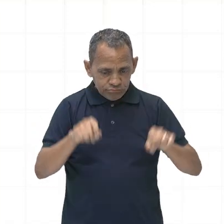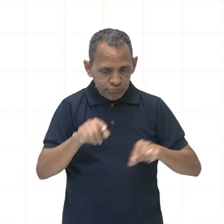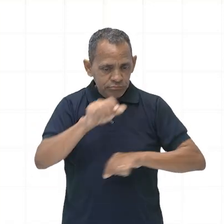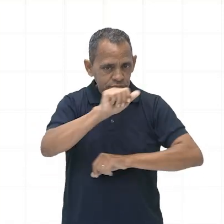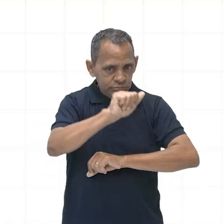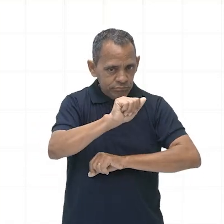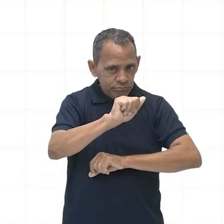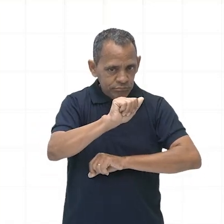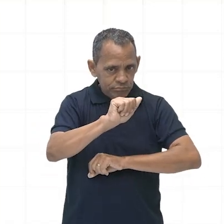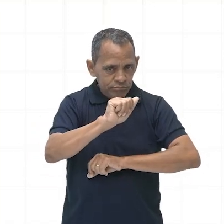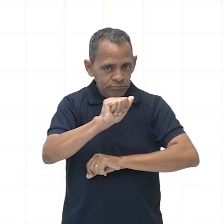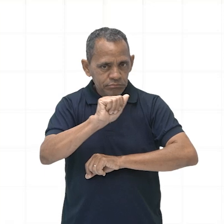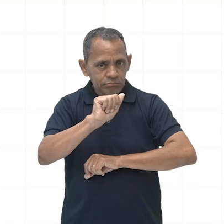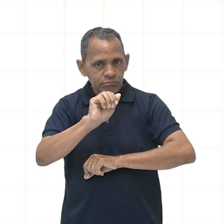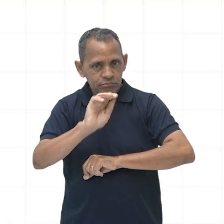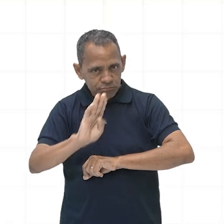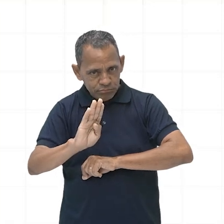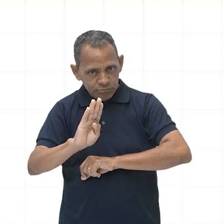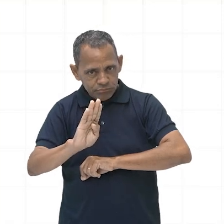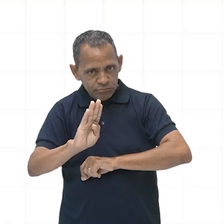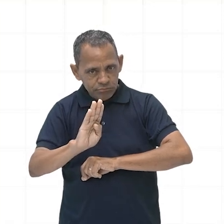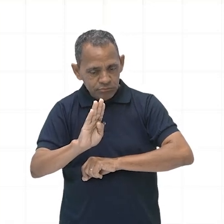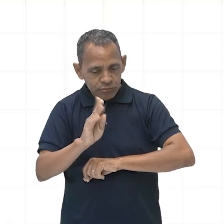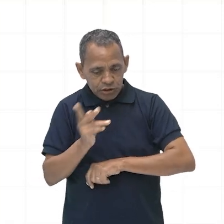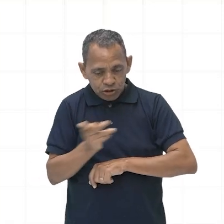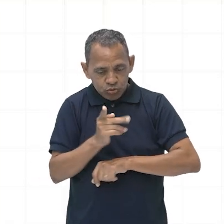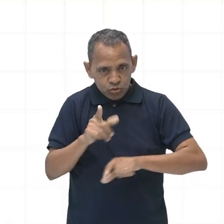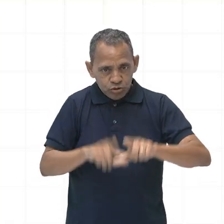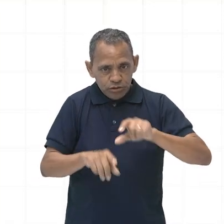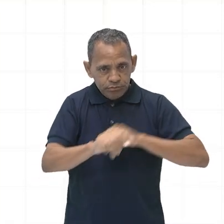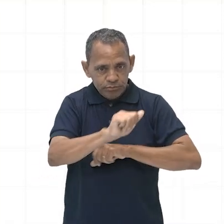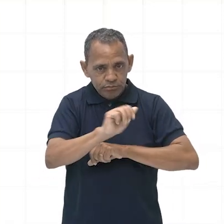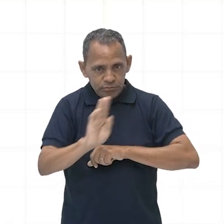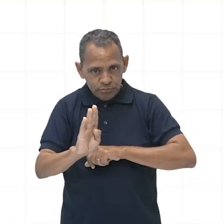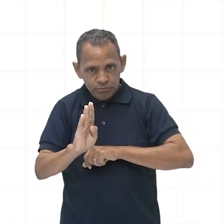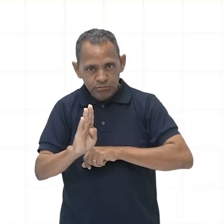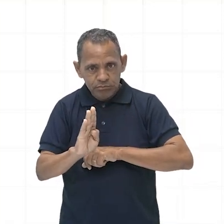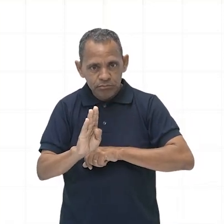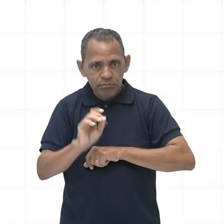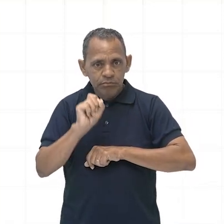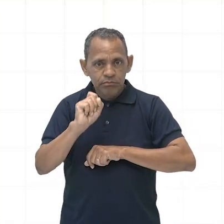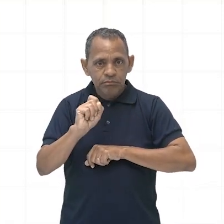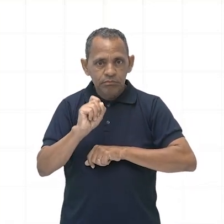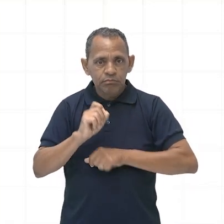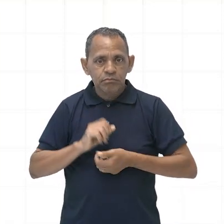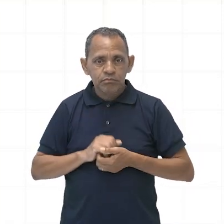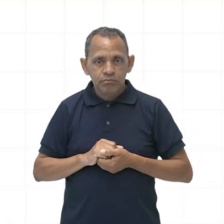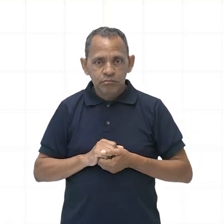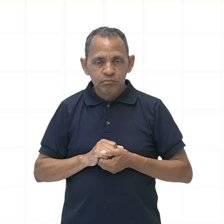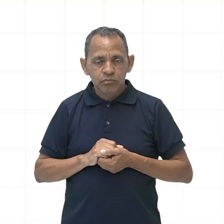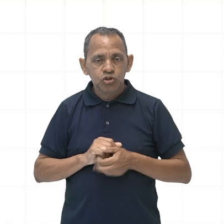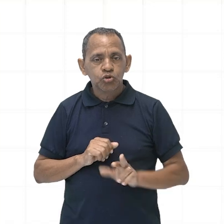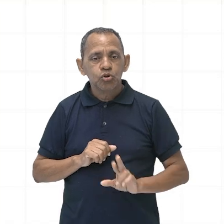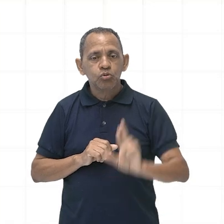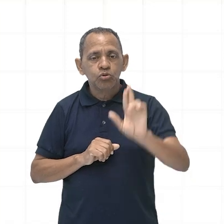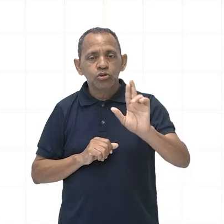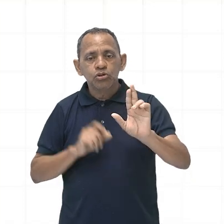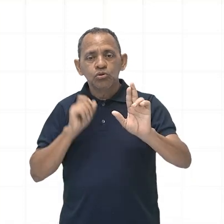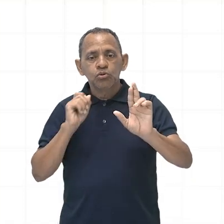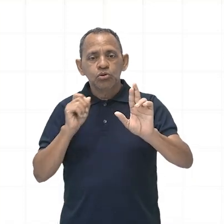sendo multiplicadas. Essas duas letras, A e B, elas estão representando aqui,